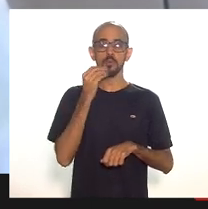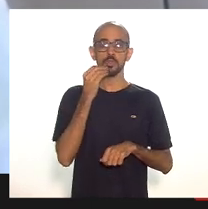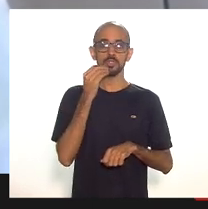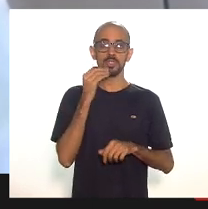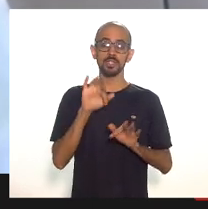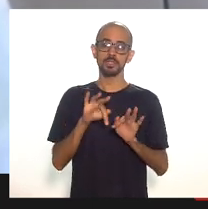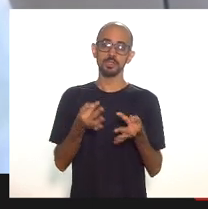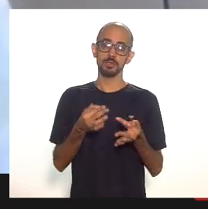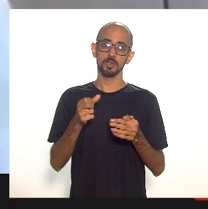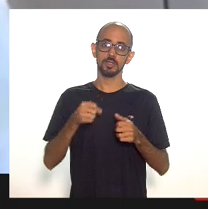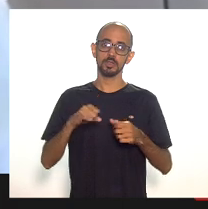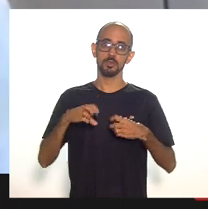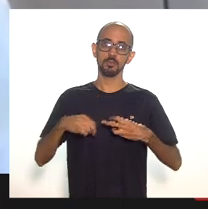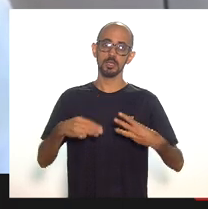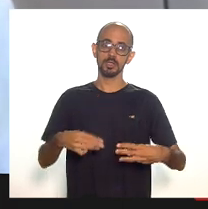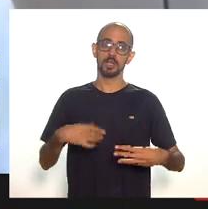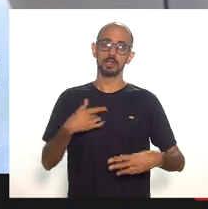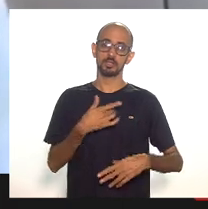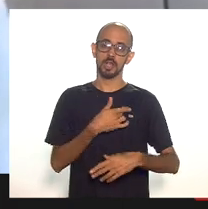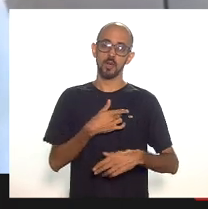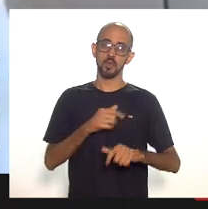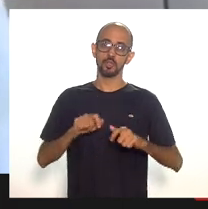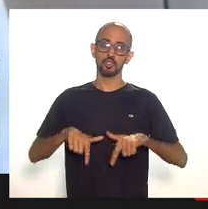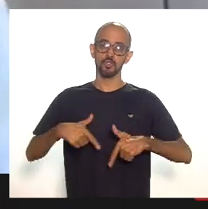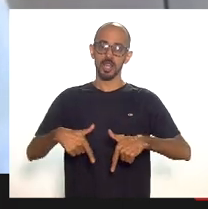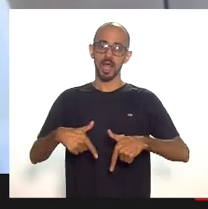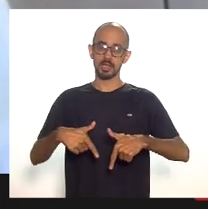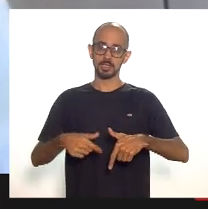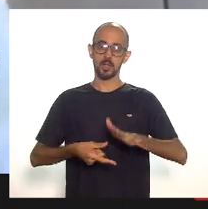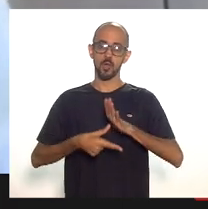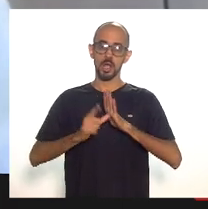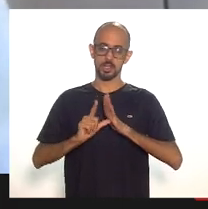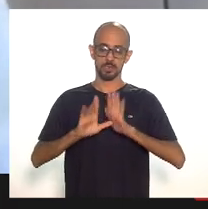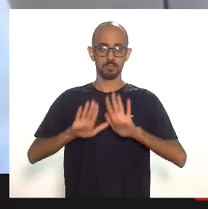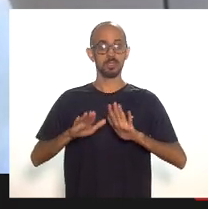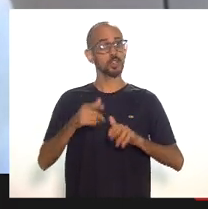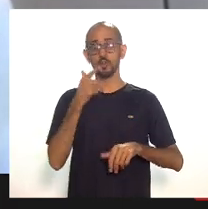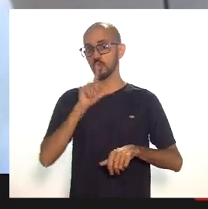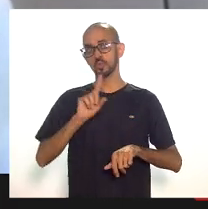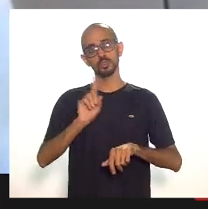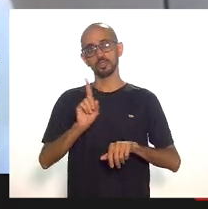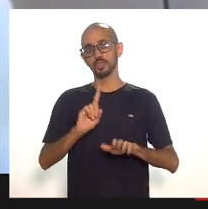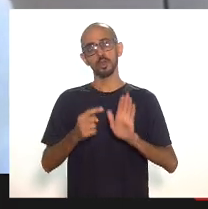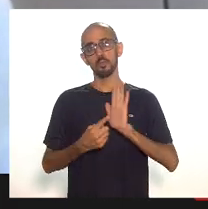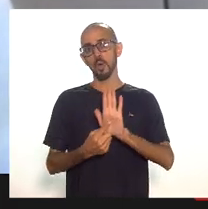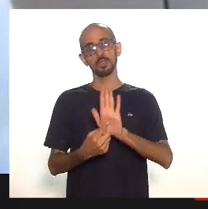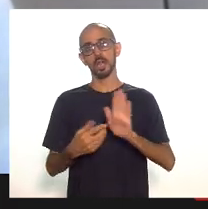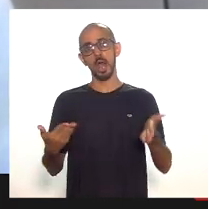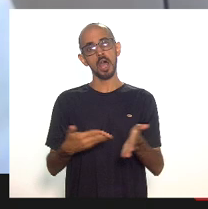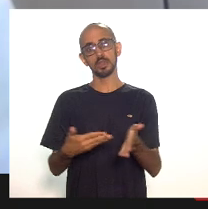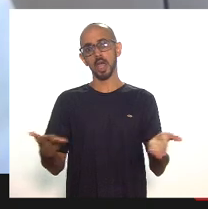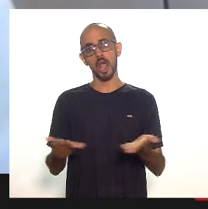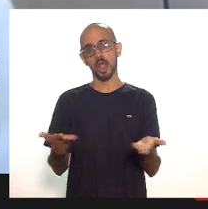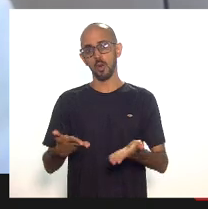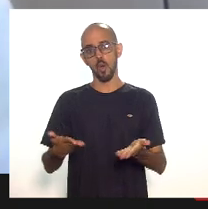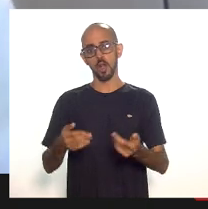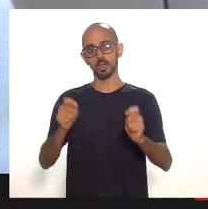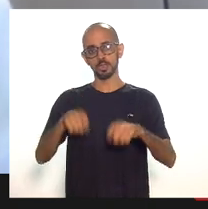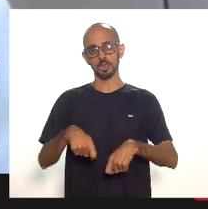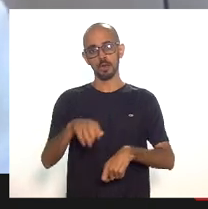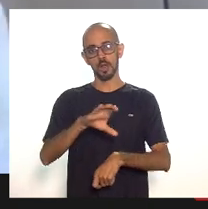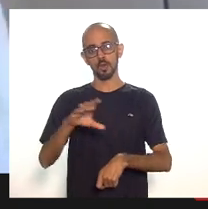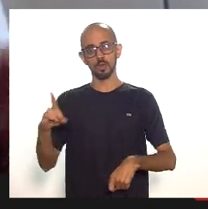agido antes e se ele tivesse demonstrado, o que não conseguiu demonstrar até agora, que é a capacidade de coordenação e de utilização